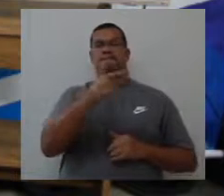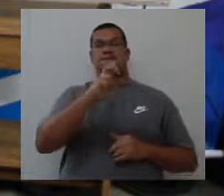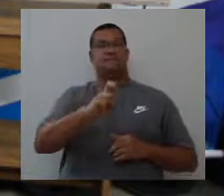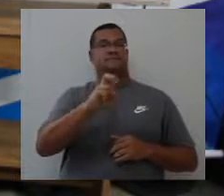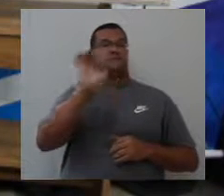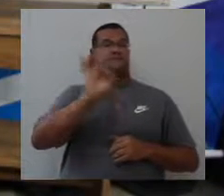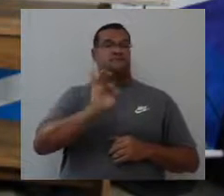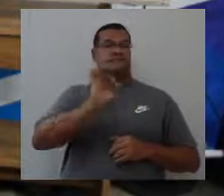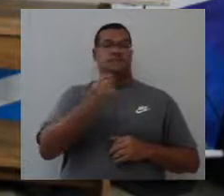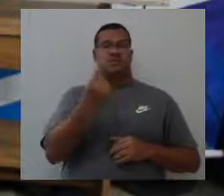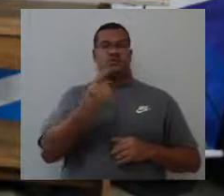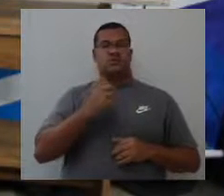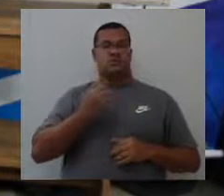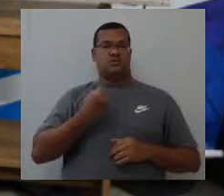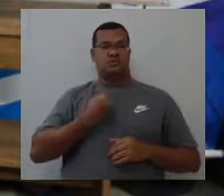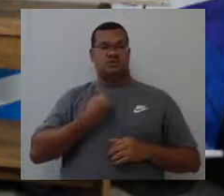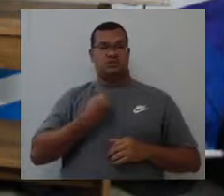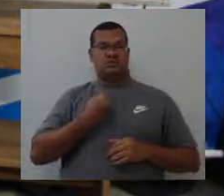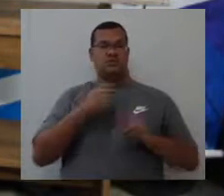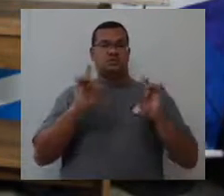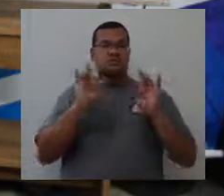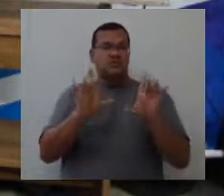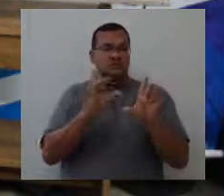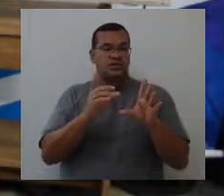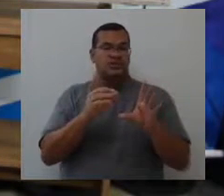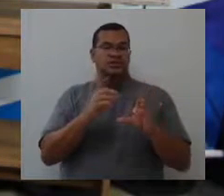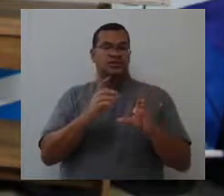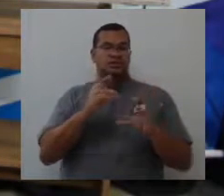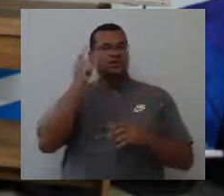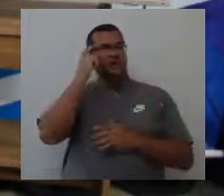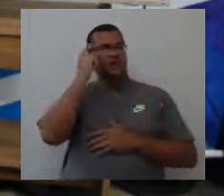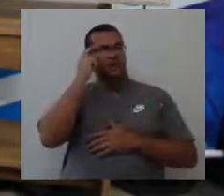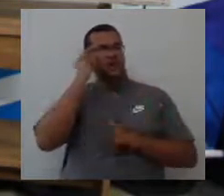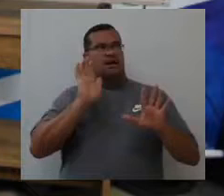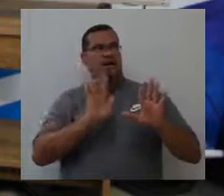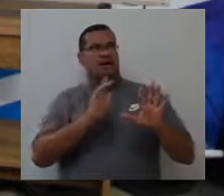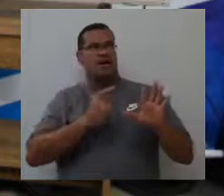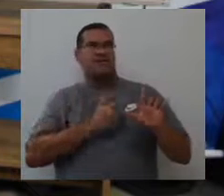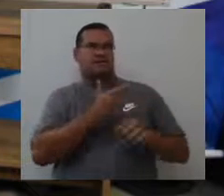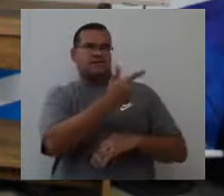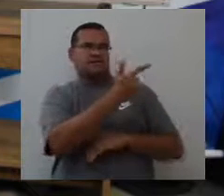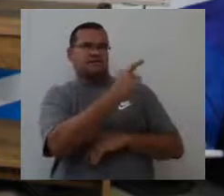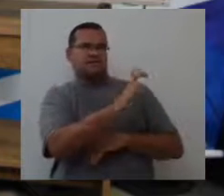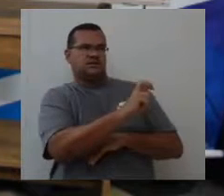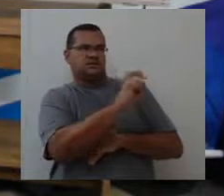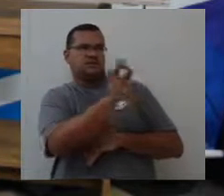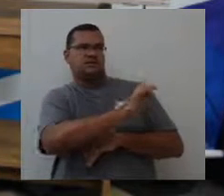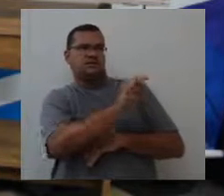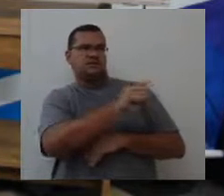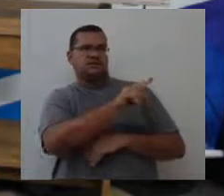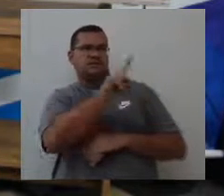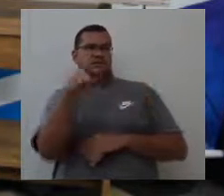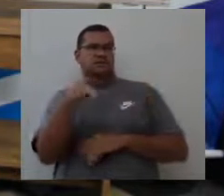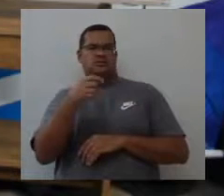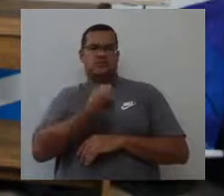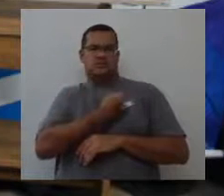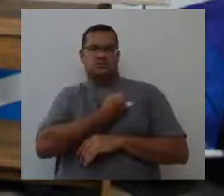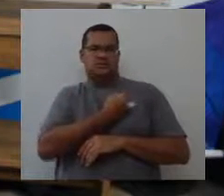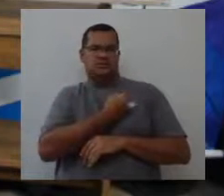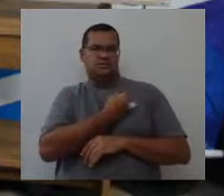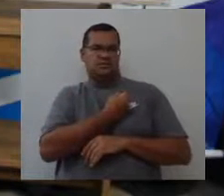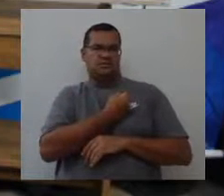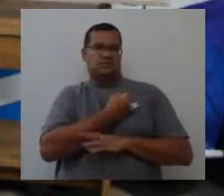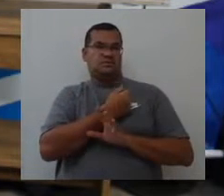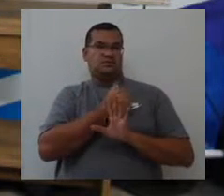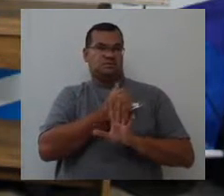25% de um número é só você, quando você pensar assim, em 25% de um número, tu vai pegar esse